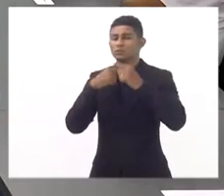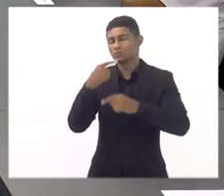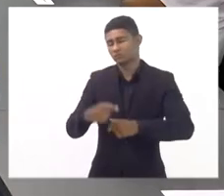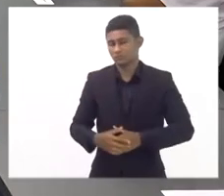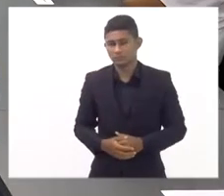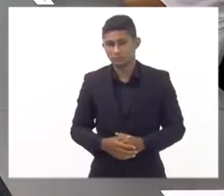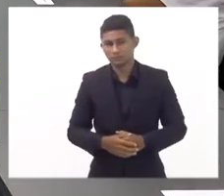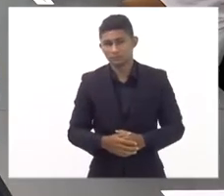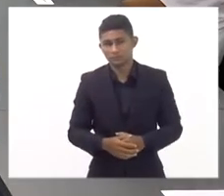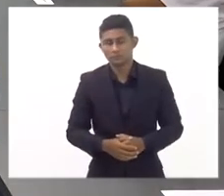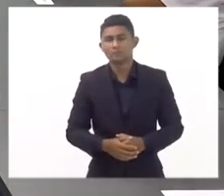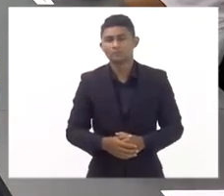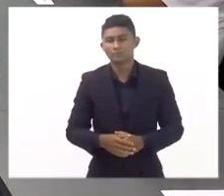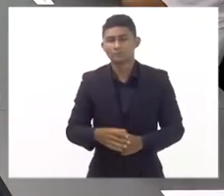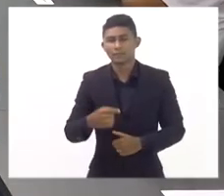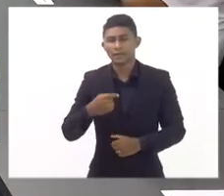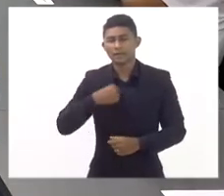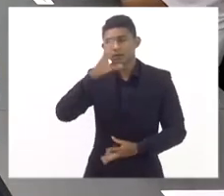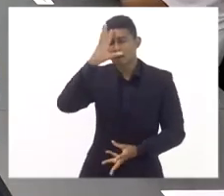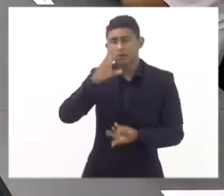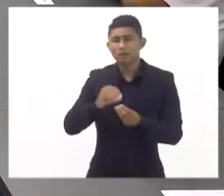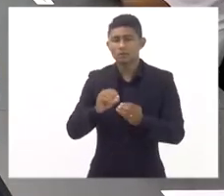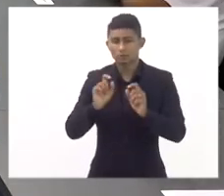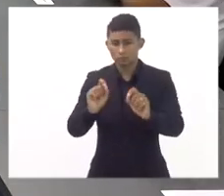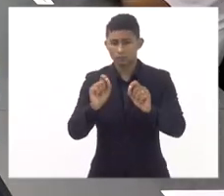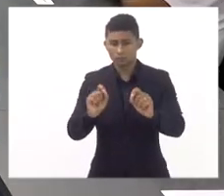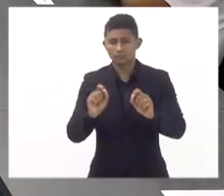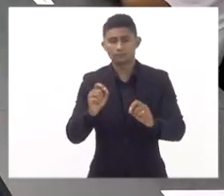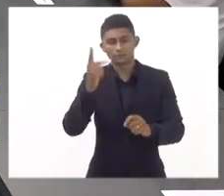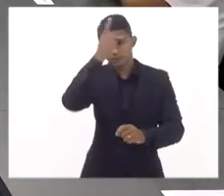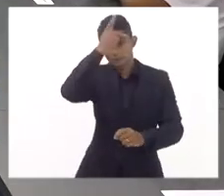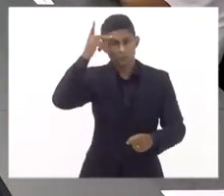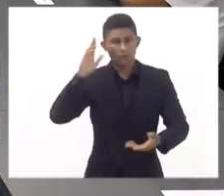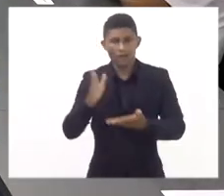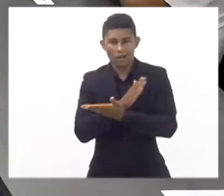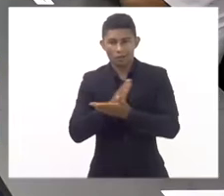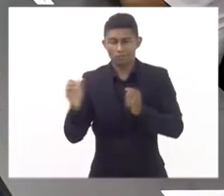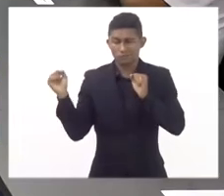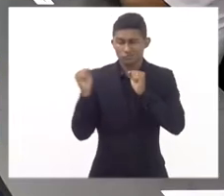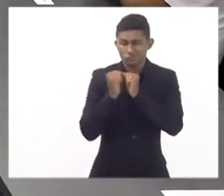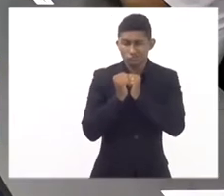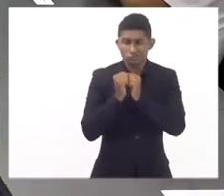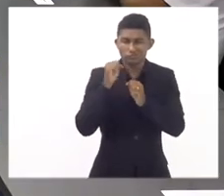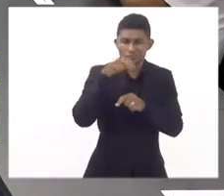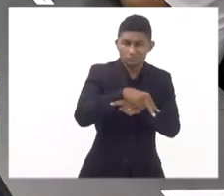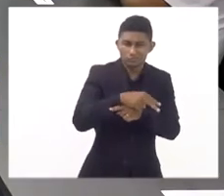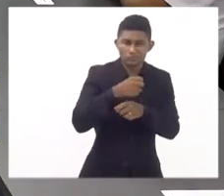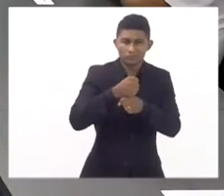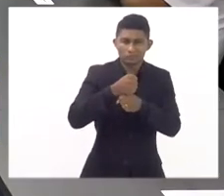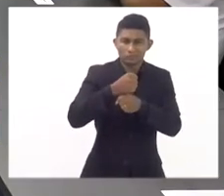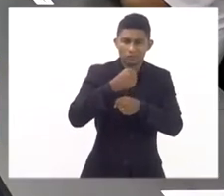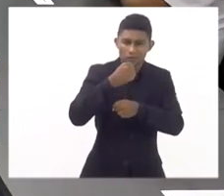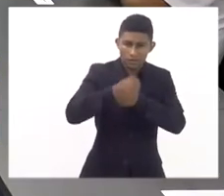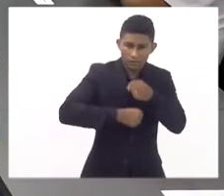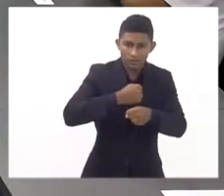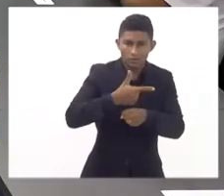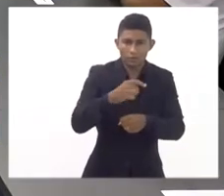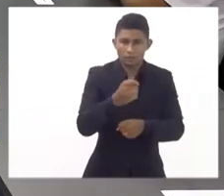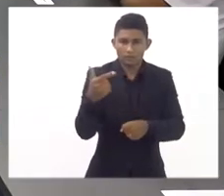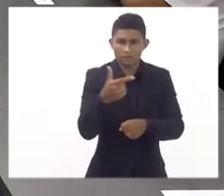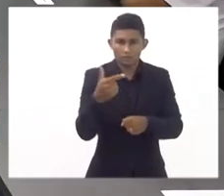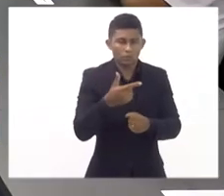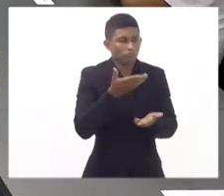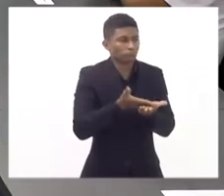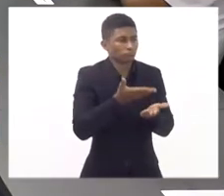a constatação que eu tenho é de pessoas que começaram a estudar comigo agora, 2022, mas já não